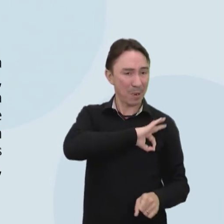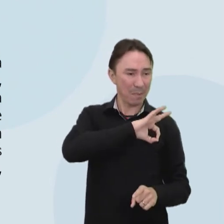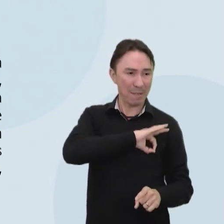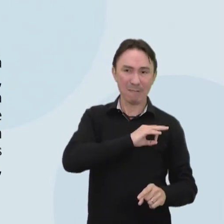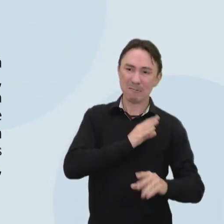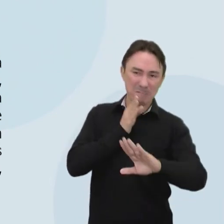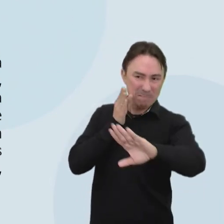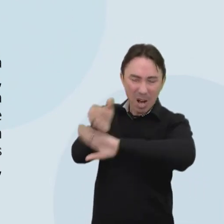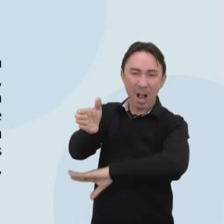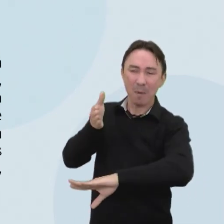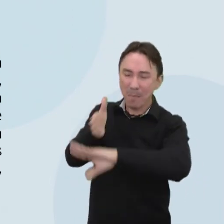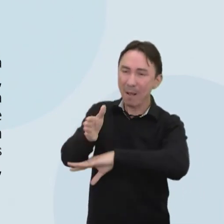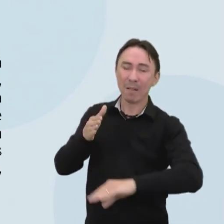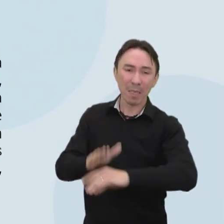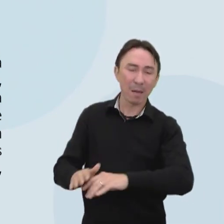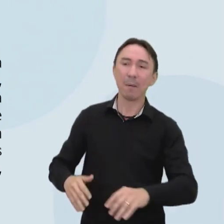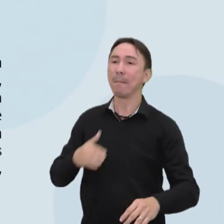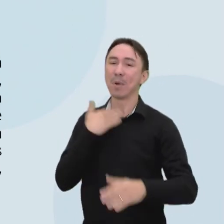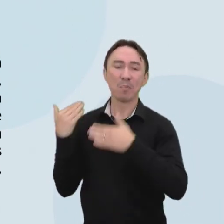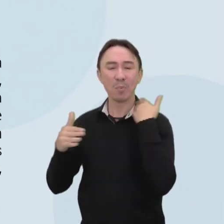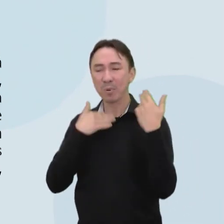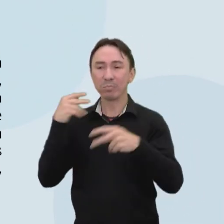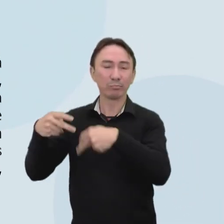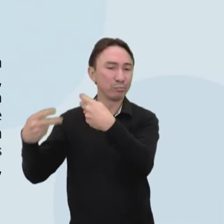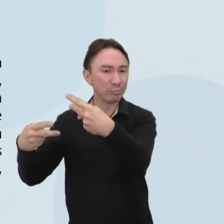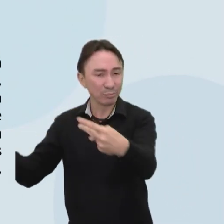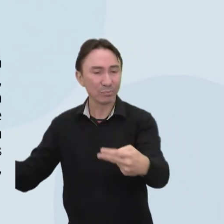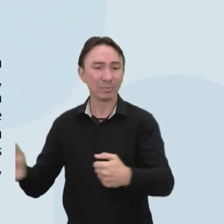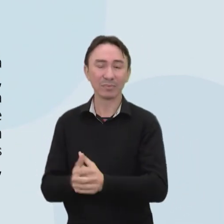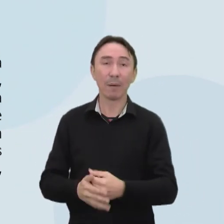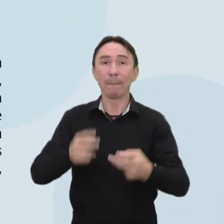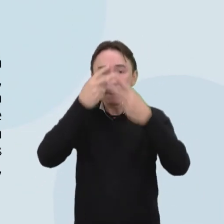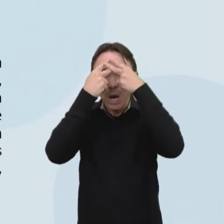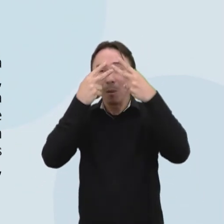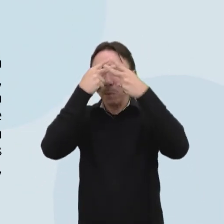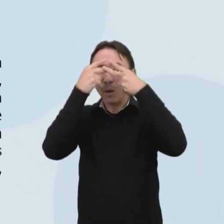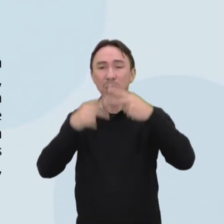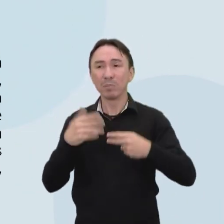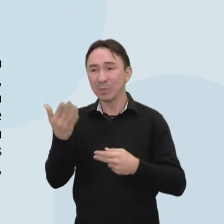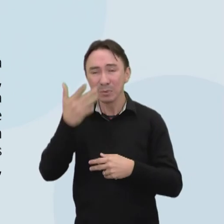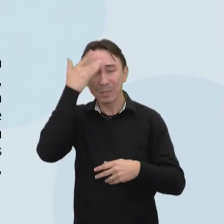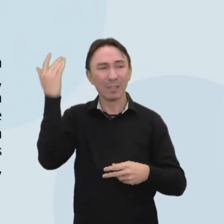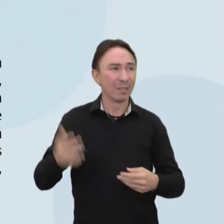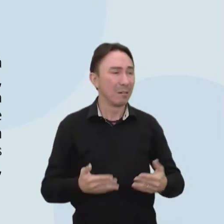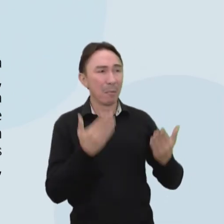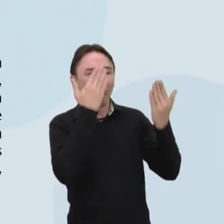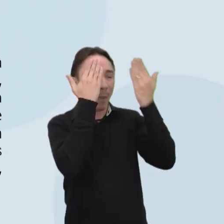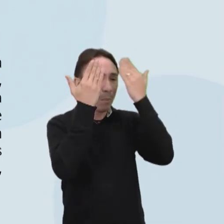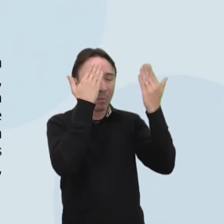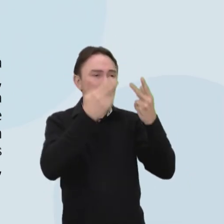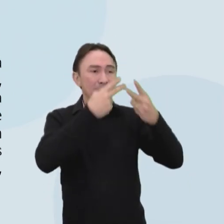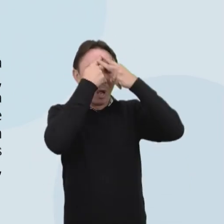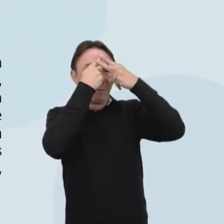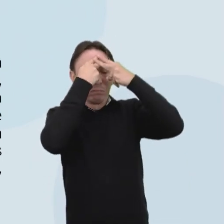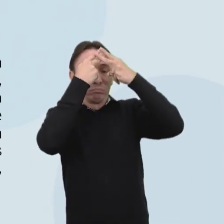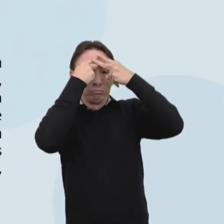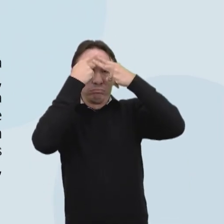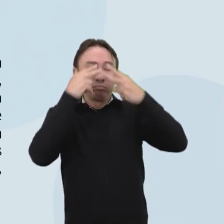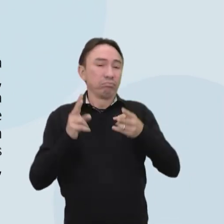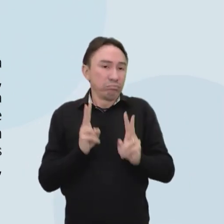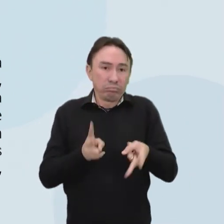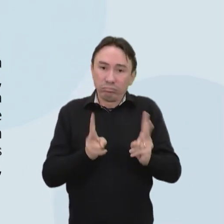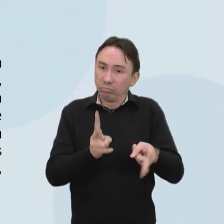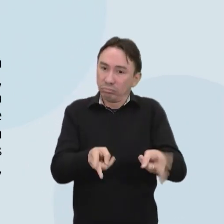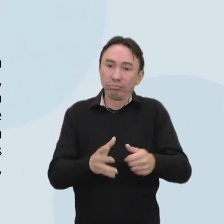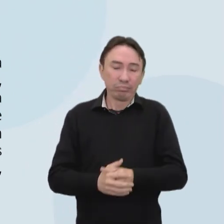mortes de moradores e em traumas e transtornos de saúde mental para os sobreviventes dessa política de morte. Situações